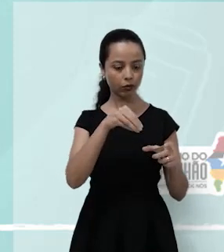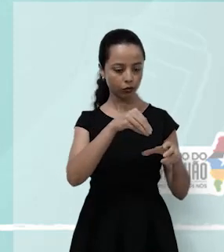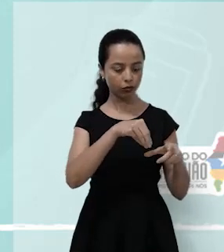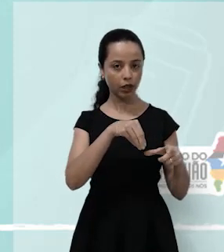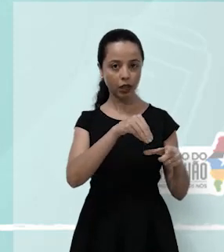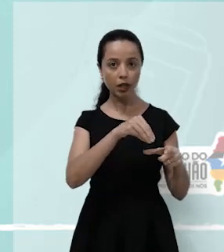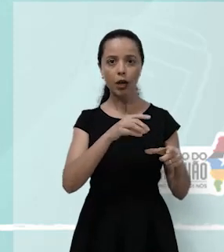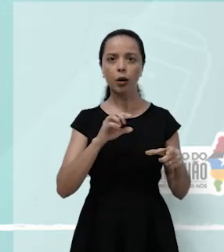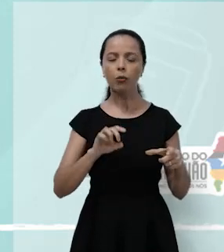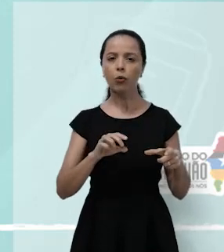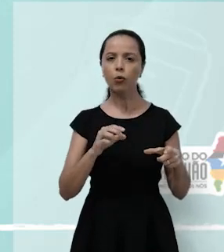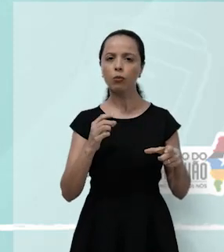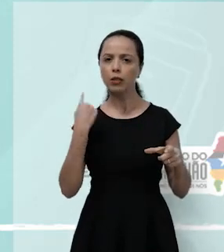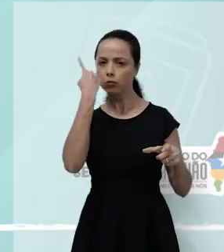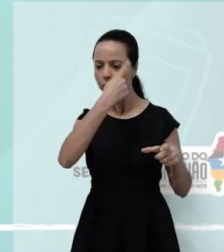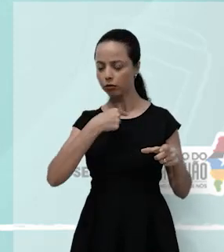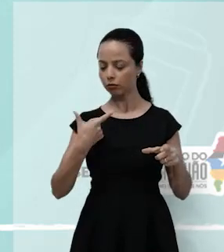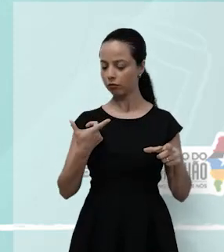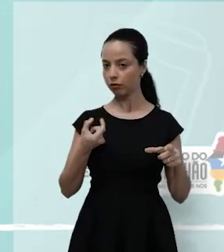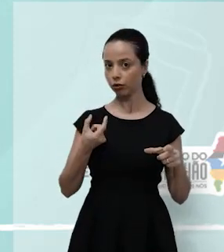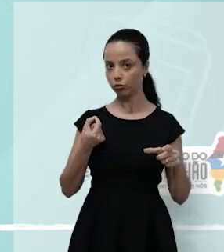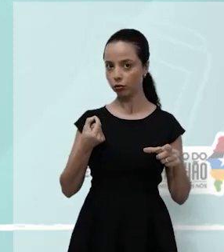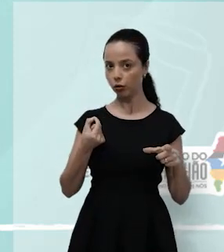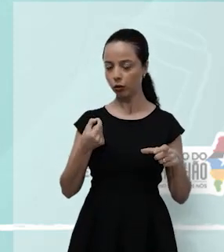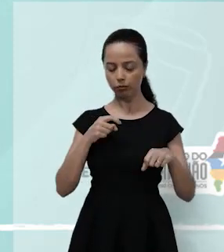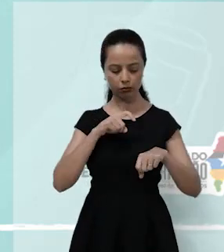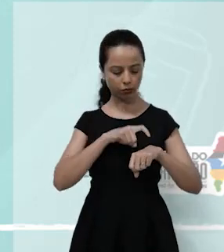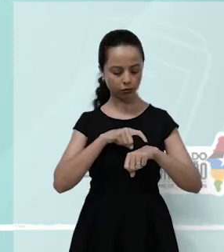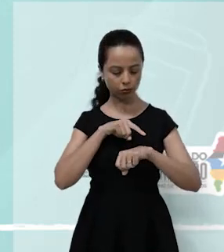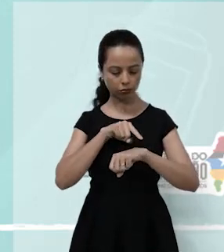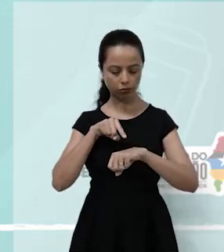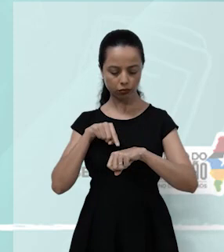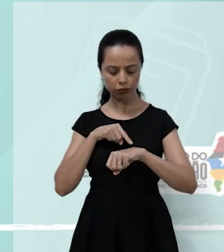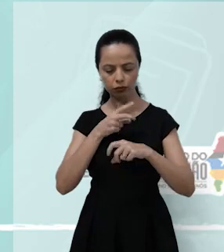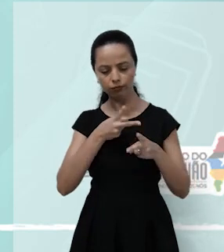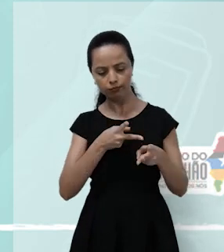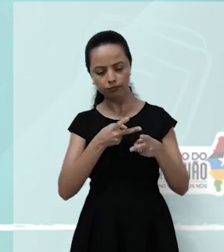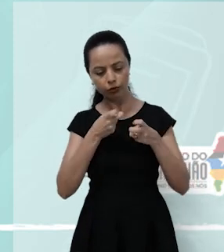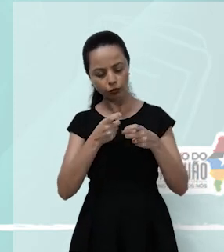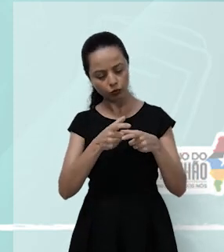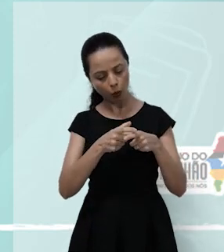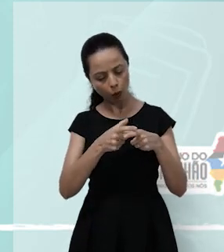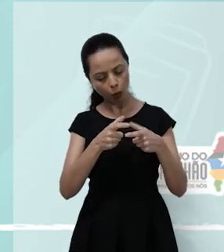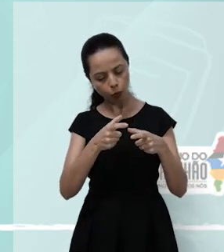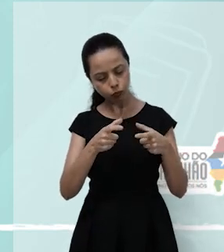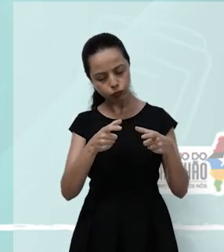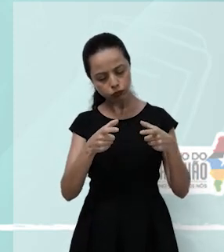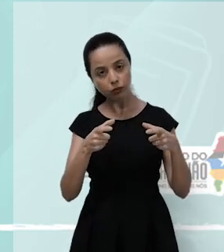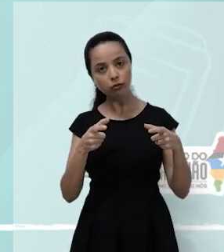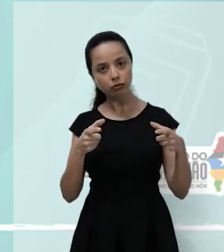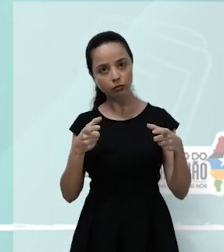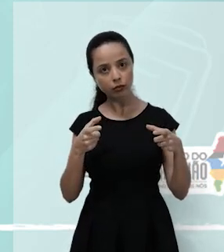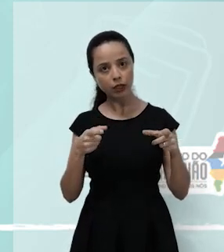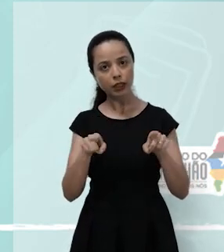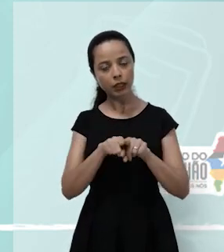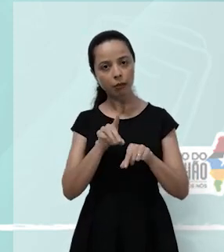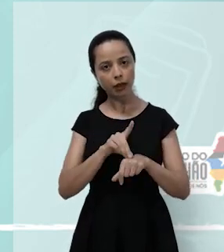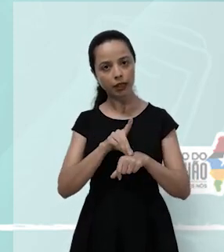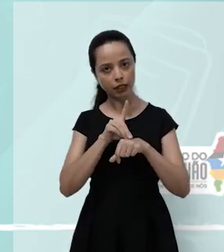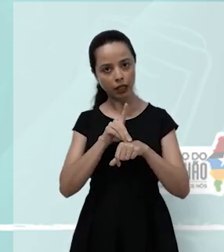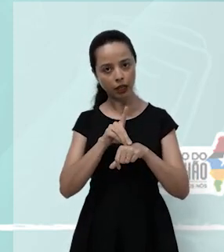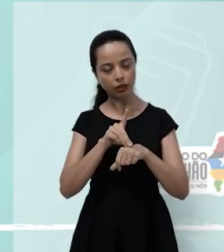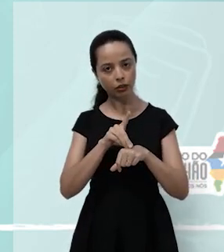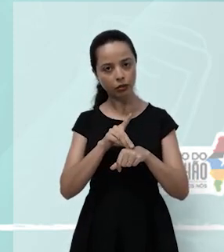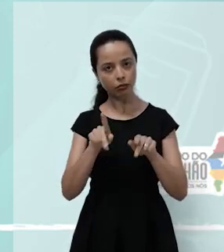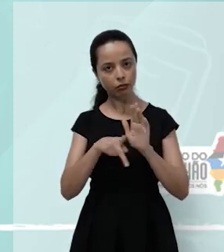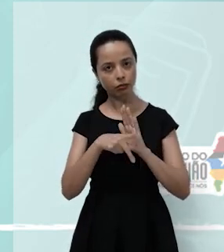horas. Aí foi medido ao longo do tempo a velocidade do crescimento e também a densidade